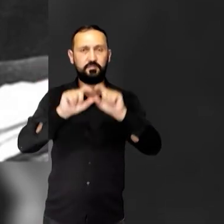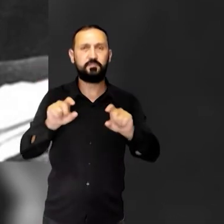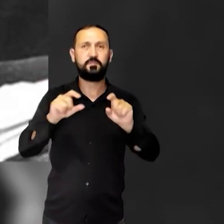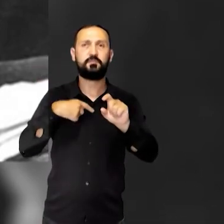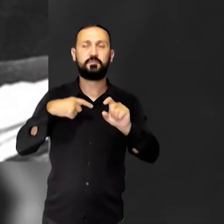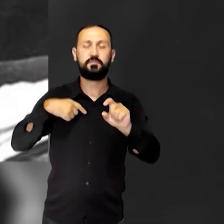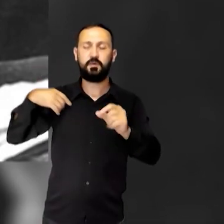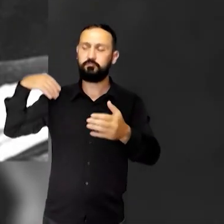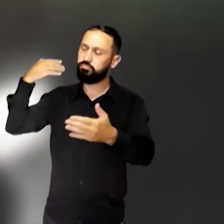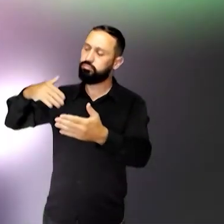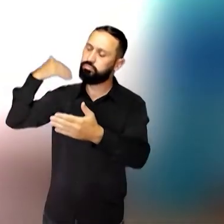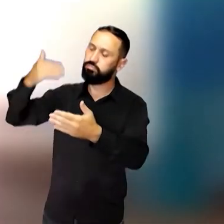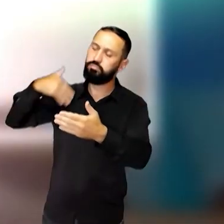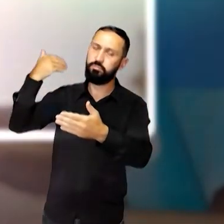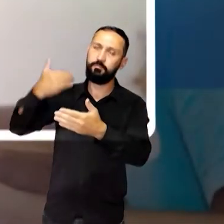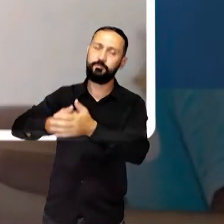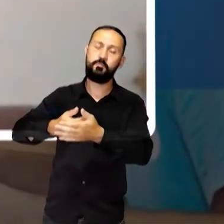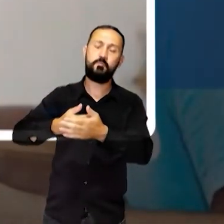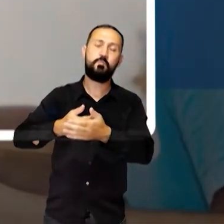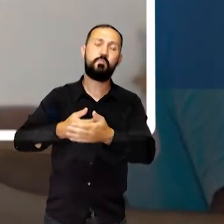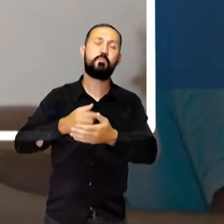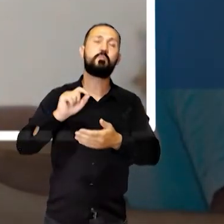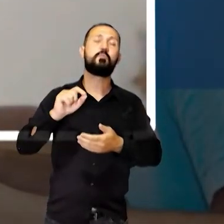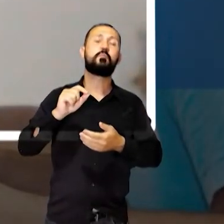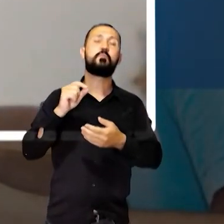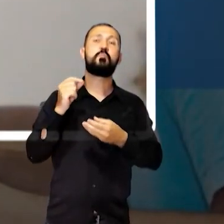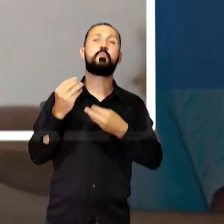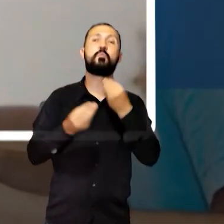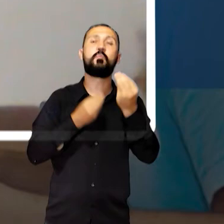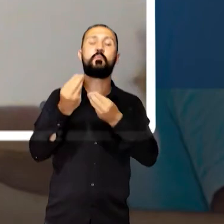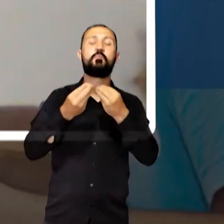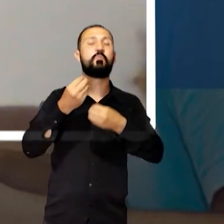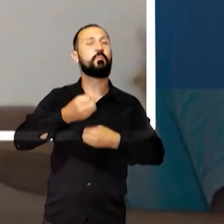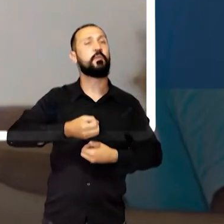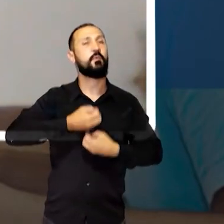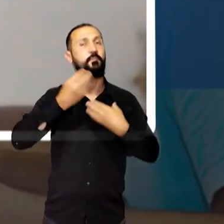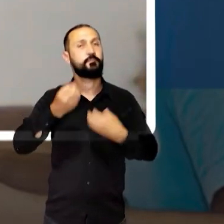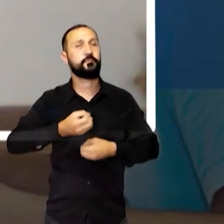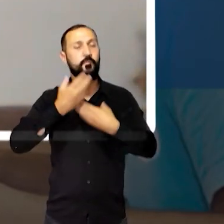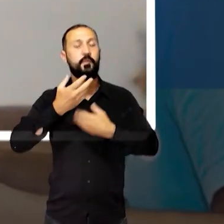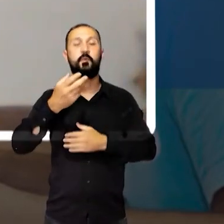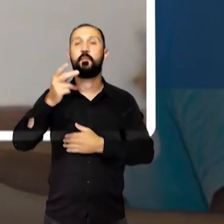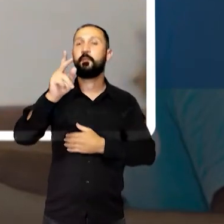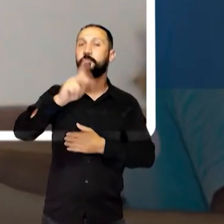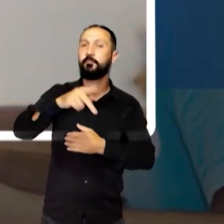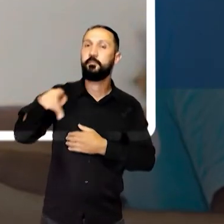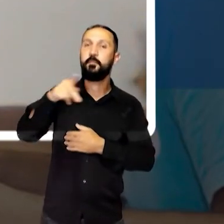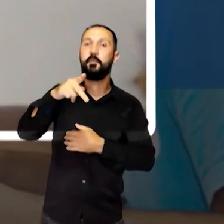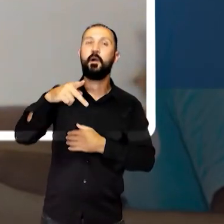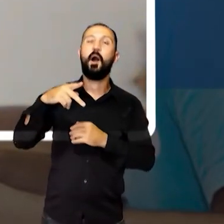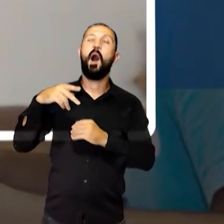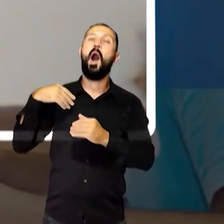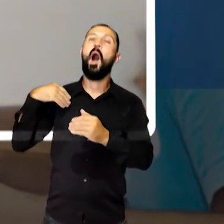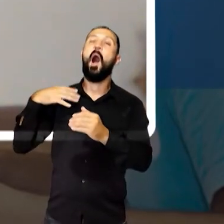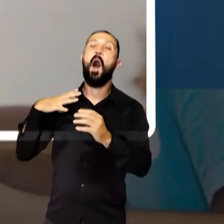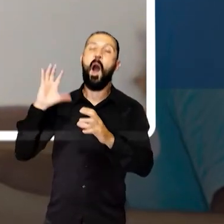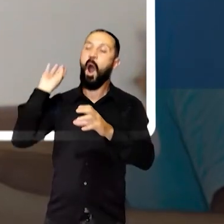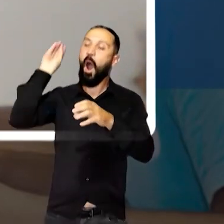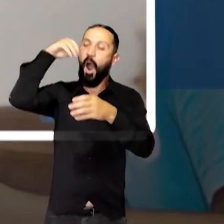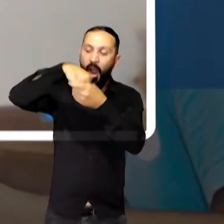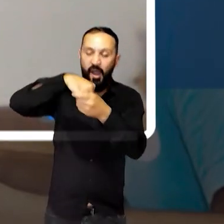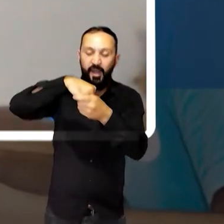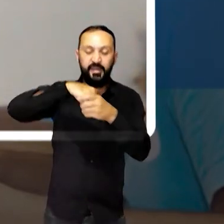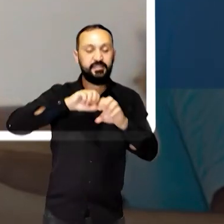e da trajetória da Cecília Meirelles como poeta e como professora, com toda uma saga